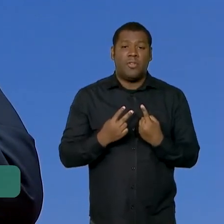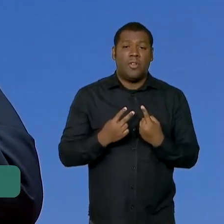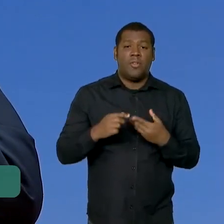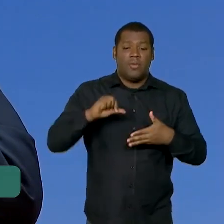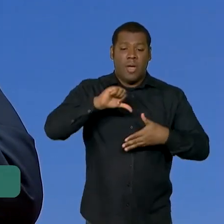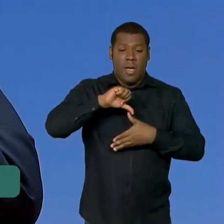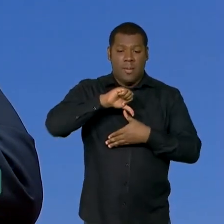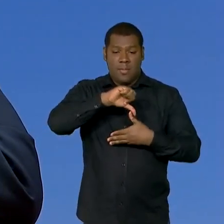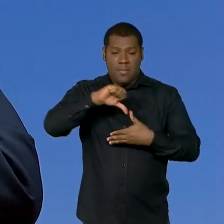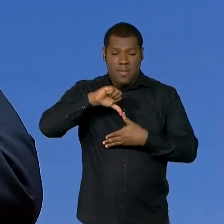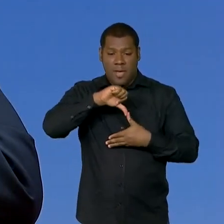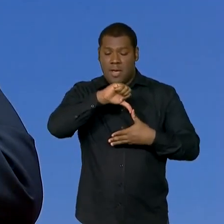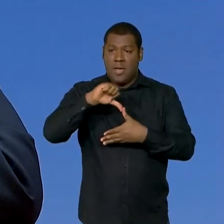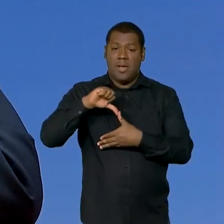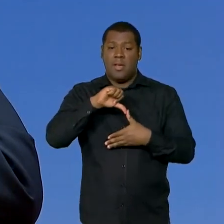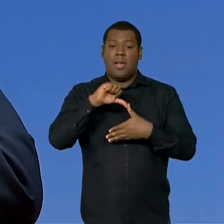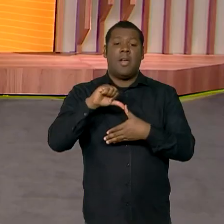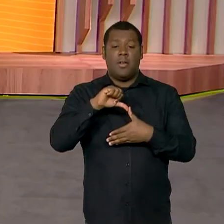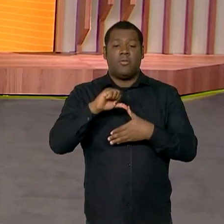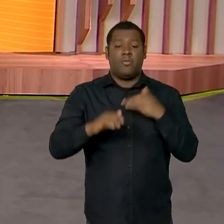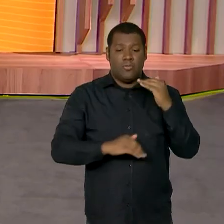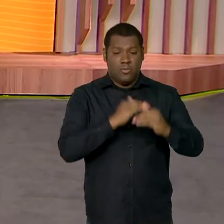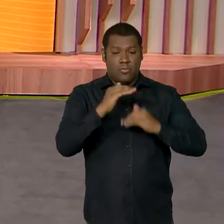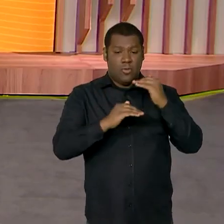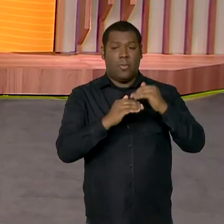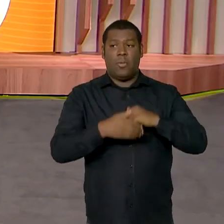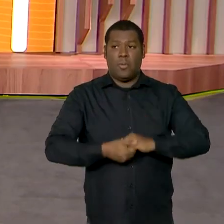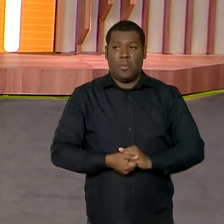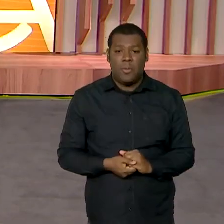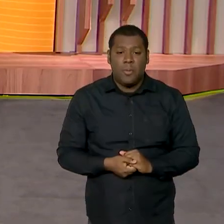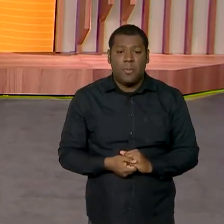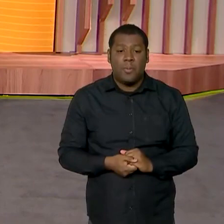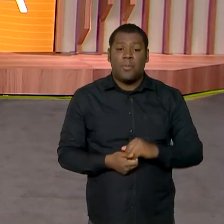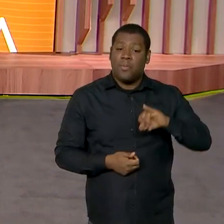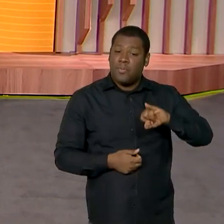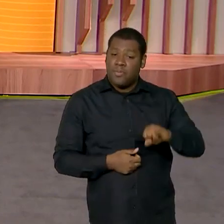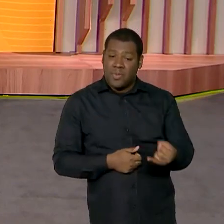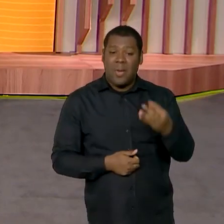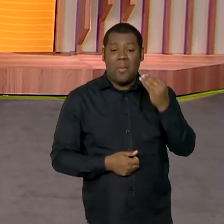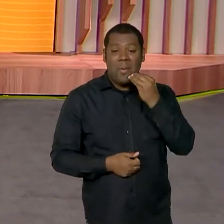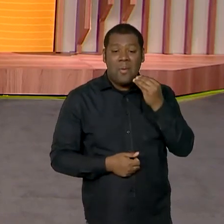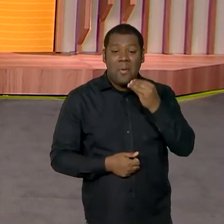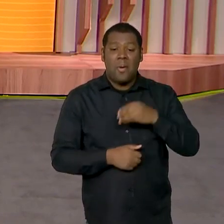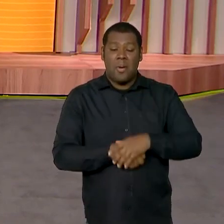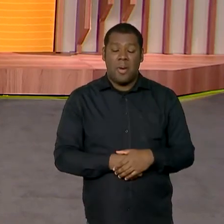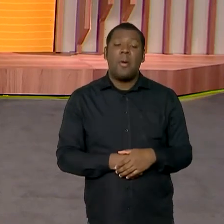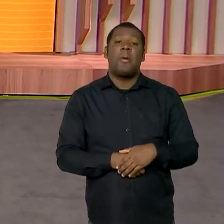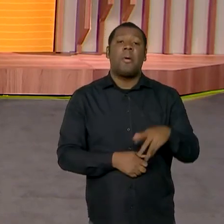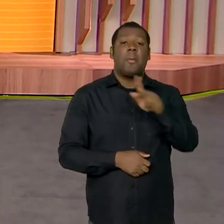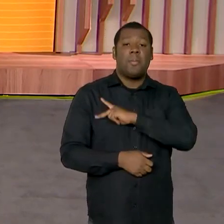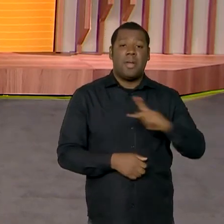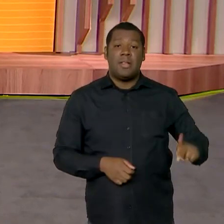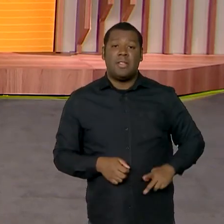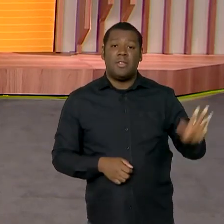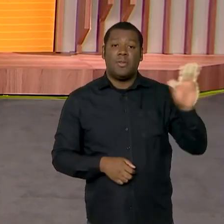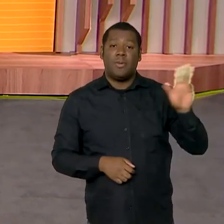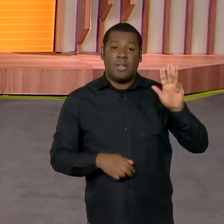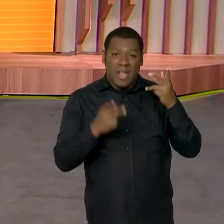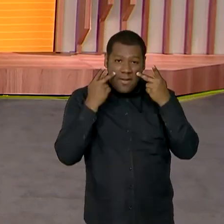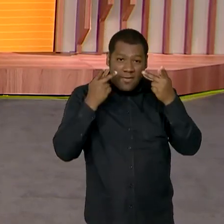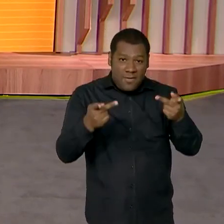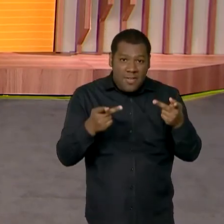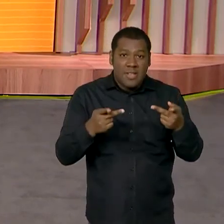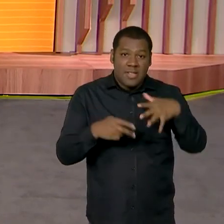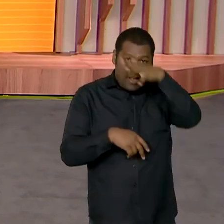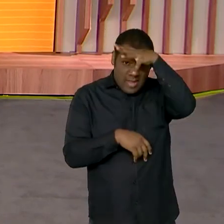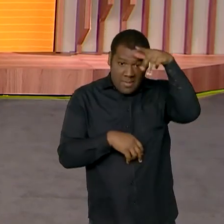e regional de maneira mais ampla. Bom, aproveitando que hoje nós falamos da visita do presidente Lula a Campo Grande, no Mato